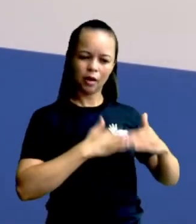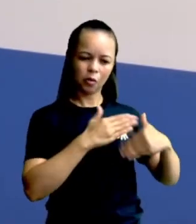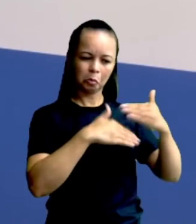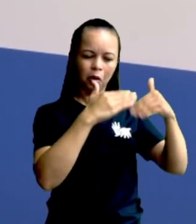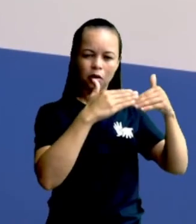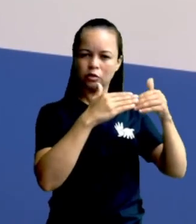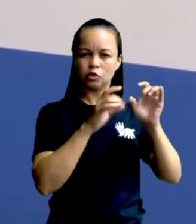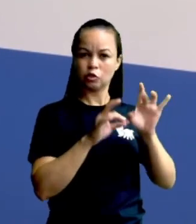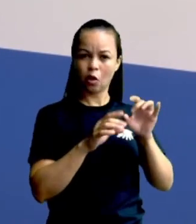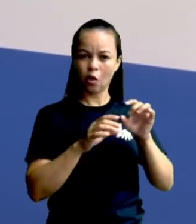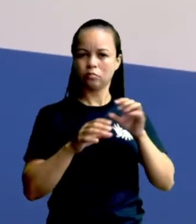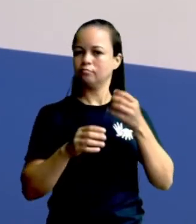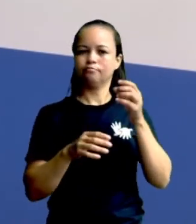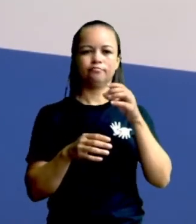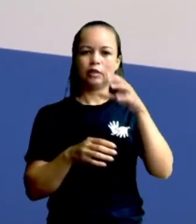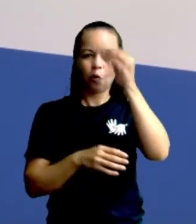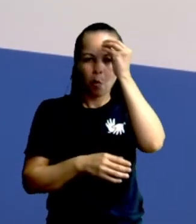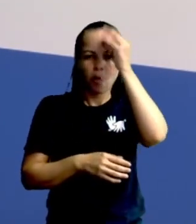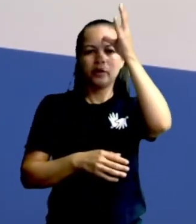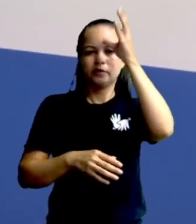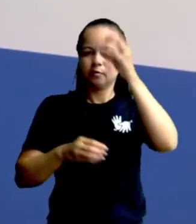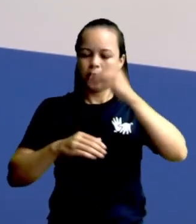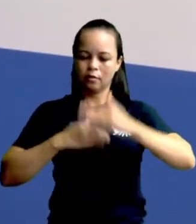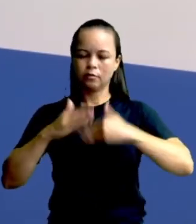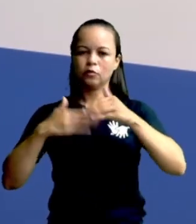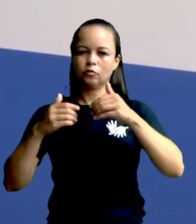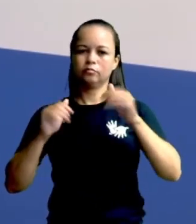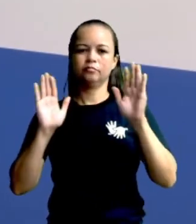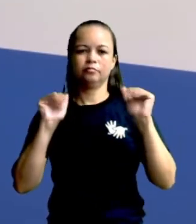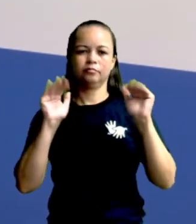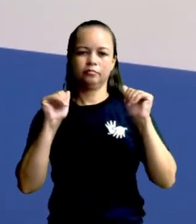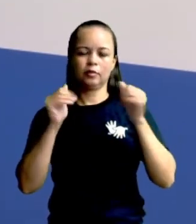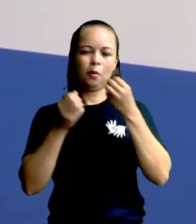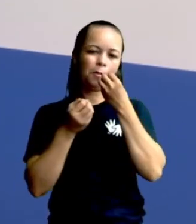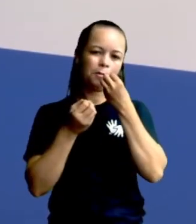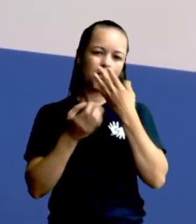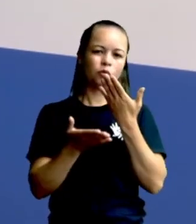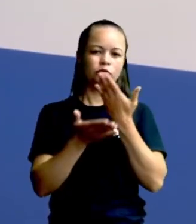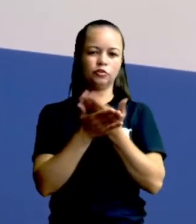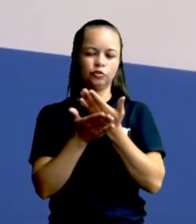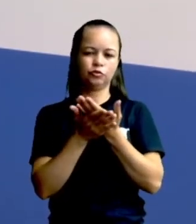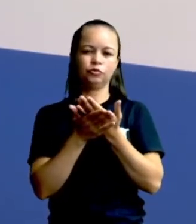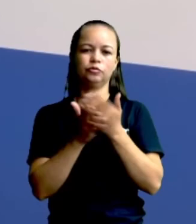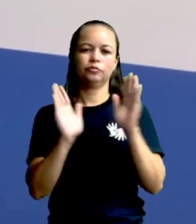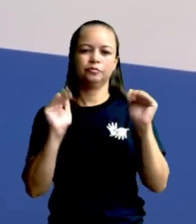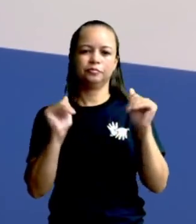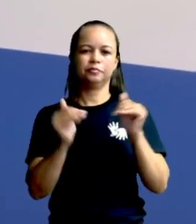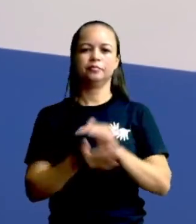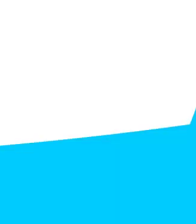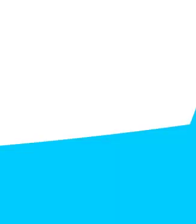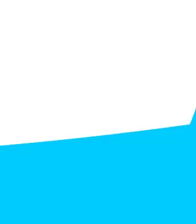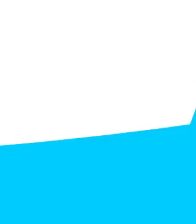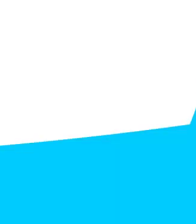mas sim para construir pontes. Tchau, tchau, tchau, tchau. Bons estudos. Um cheirão.